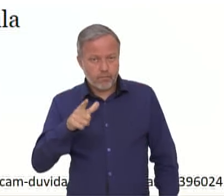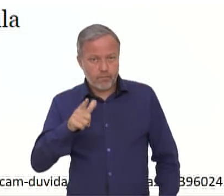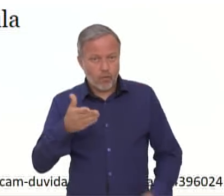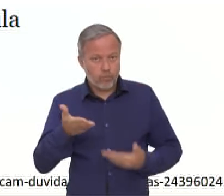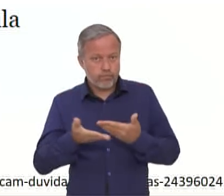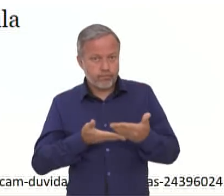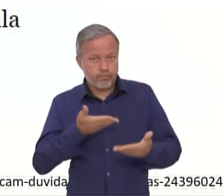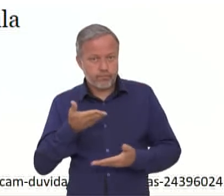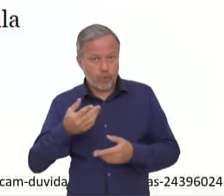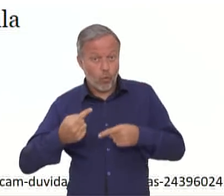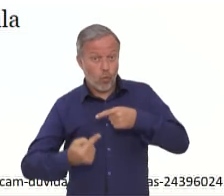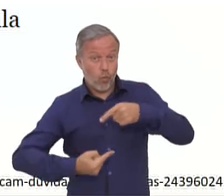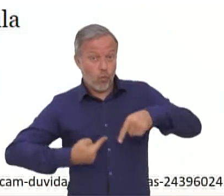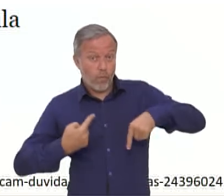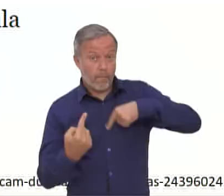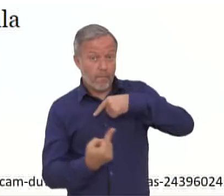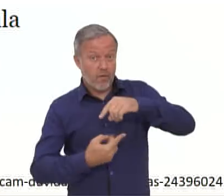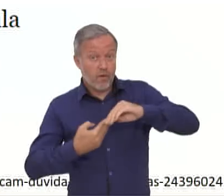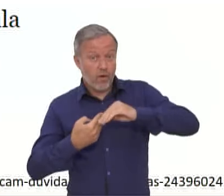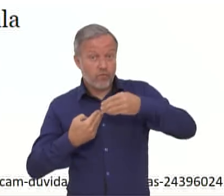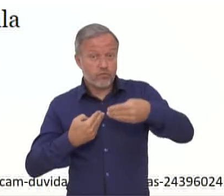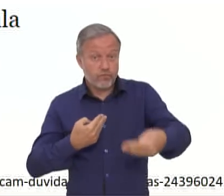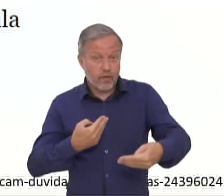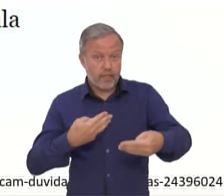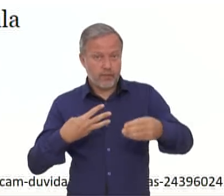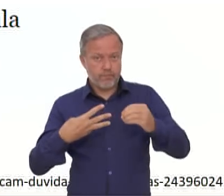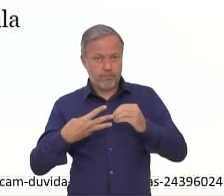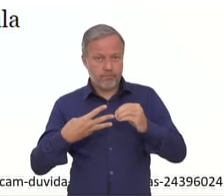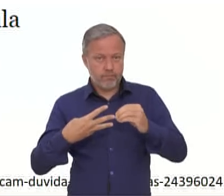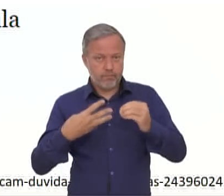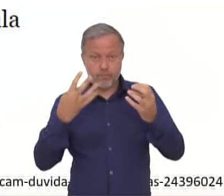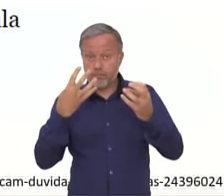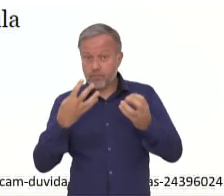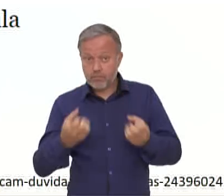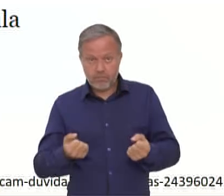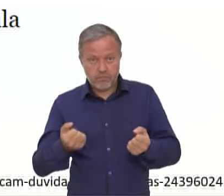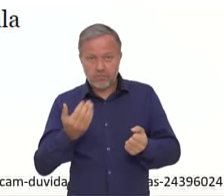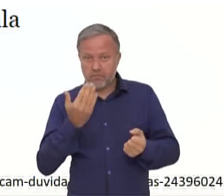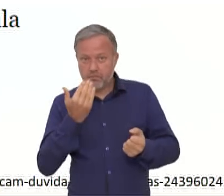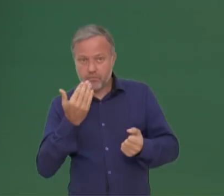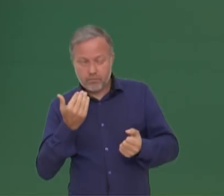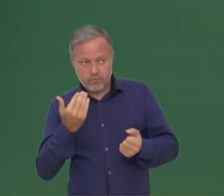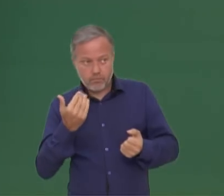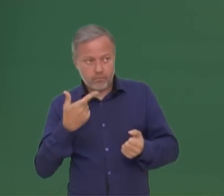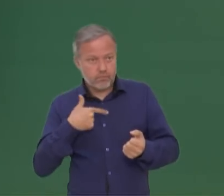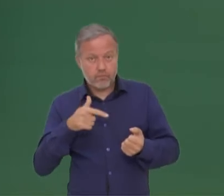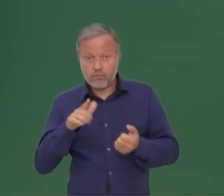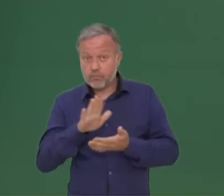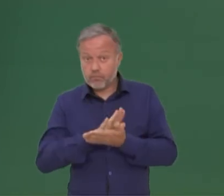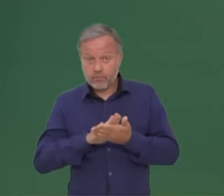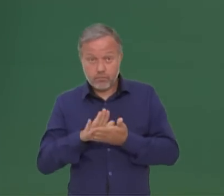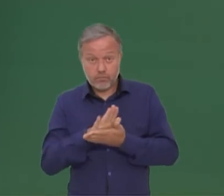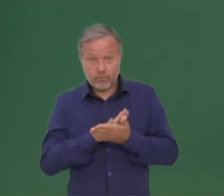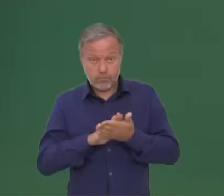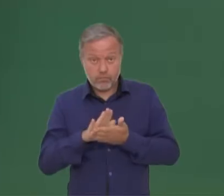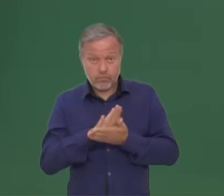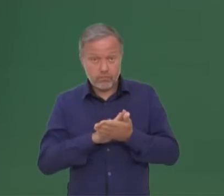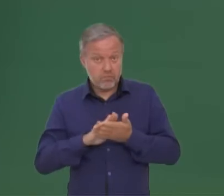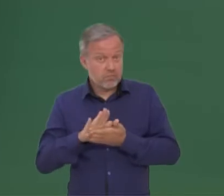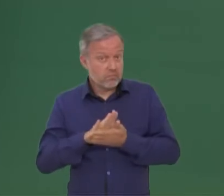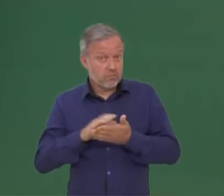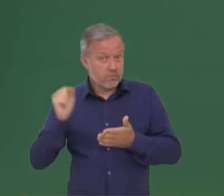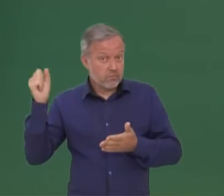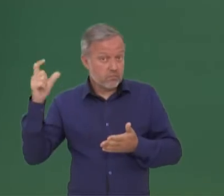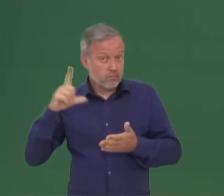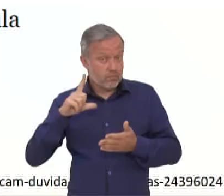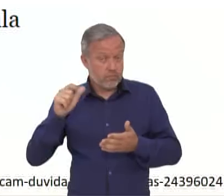atividade metabólica fora da célula, por não captar nenhum nutriente, nem utilizar energia ou